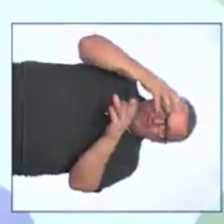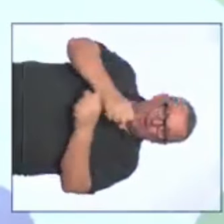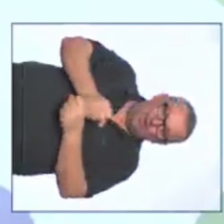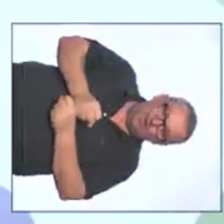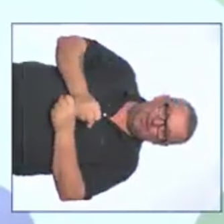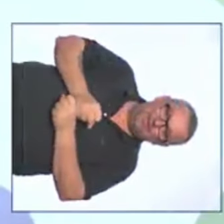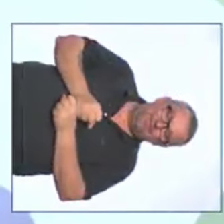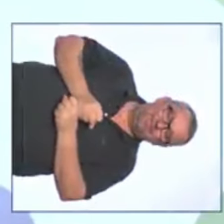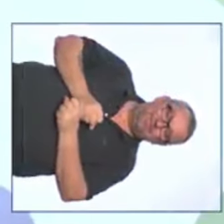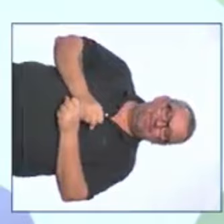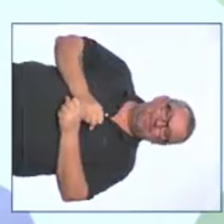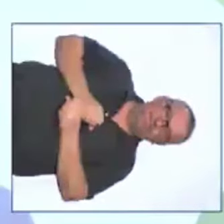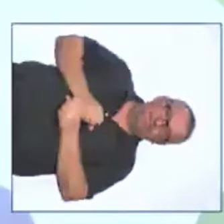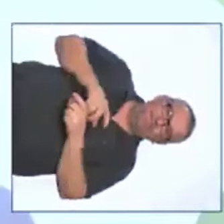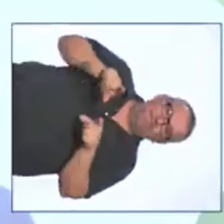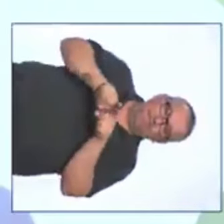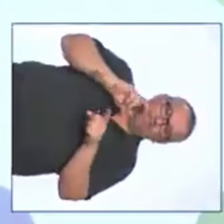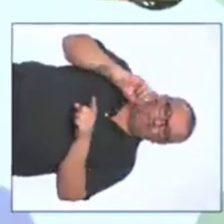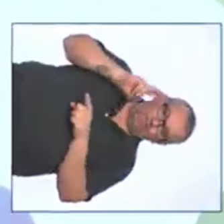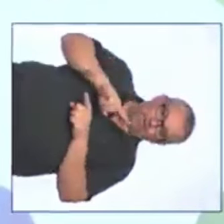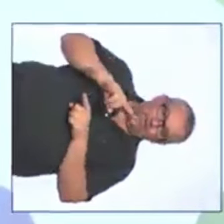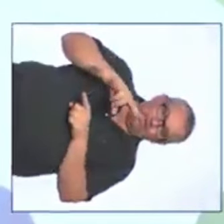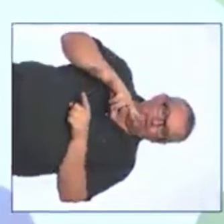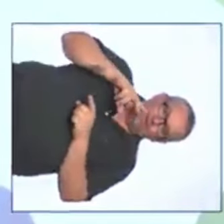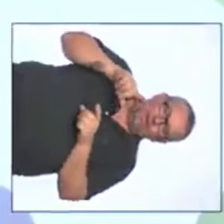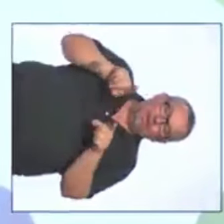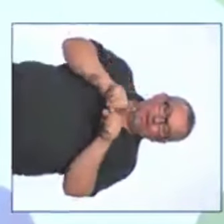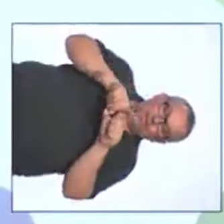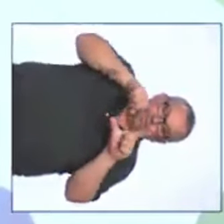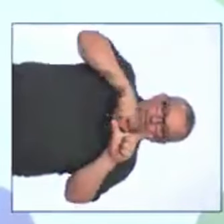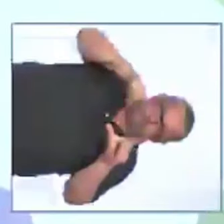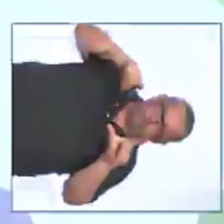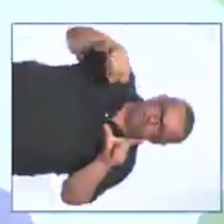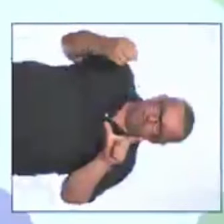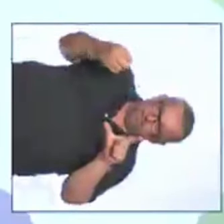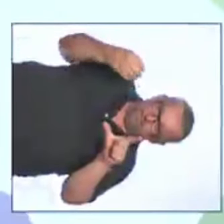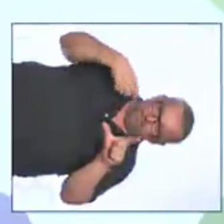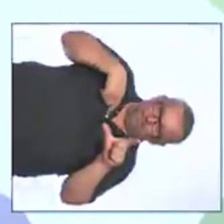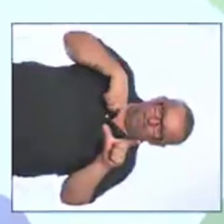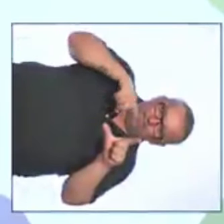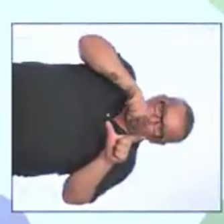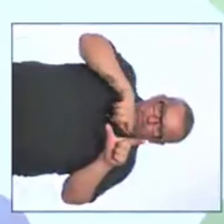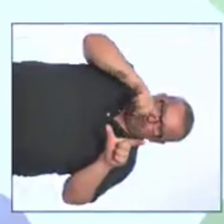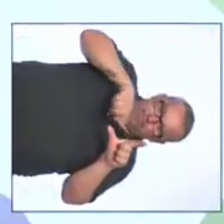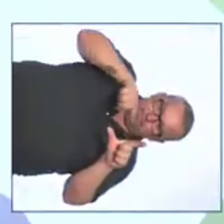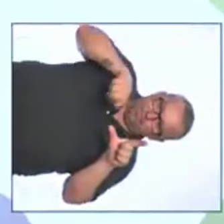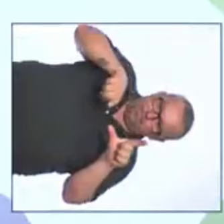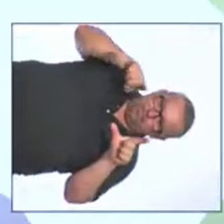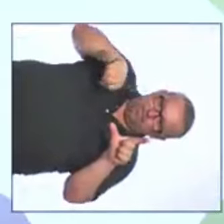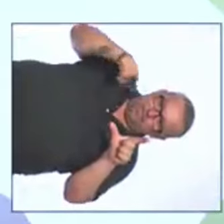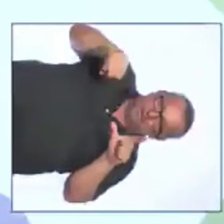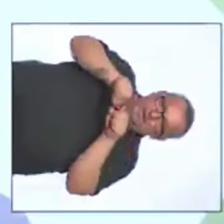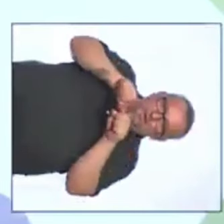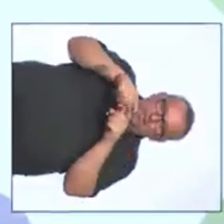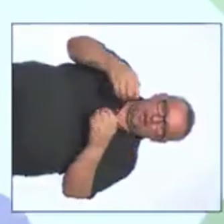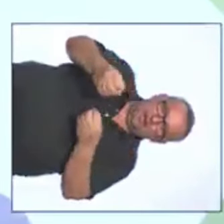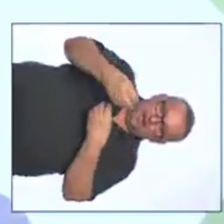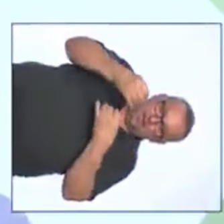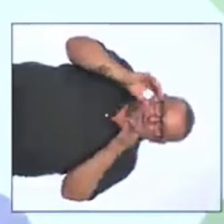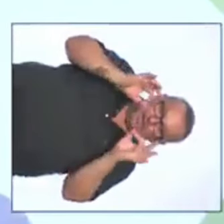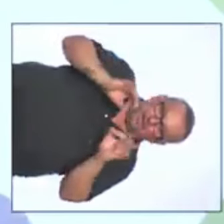né a gente já viu esses mesmo infográficos que vocês viram agora que tem a linhazinha às vezes até o dado está